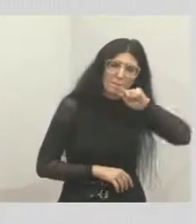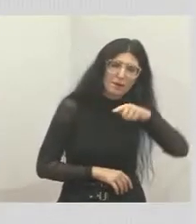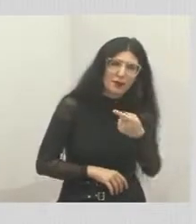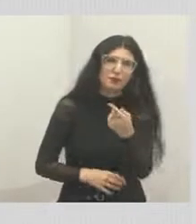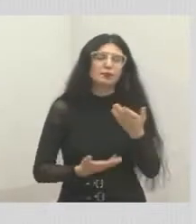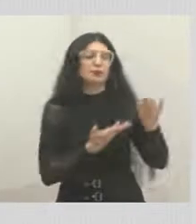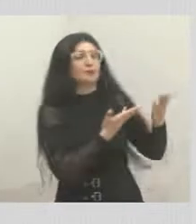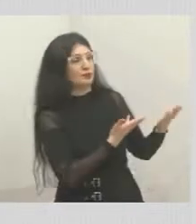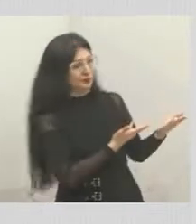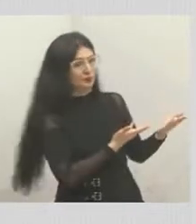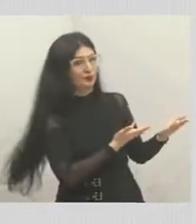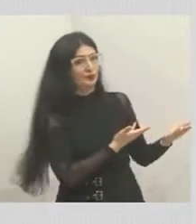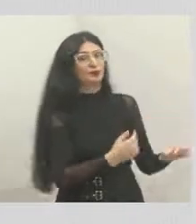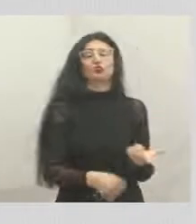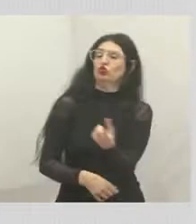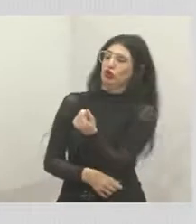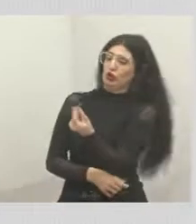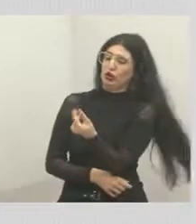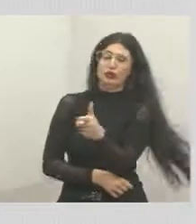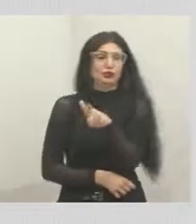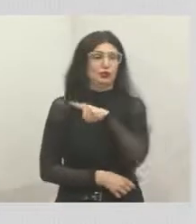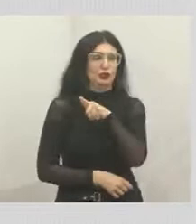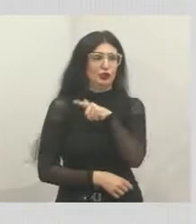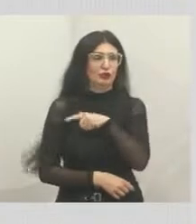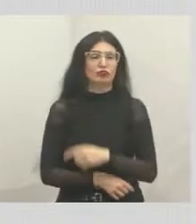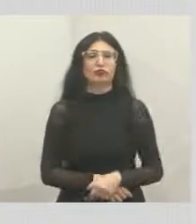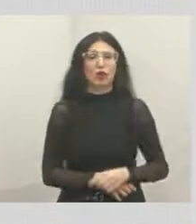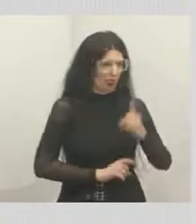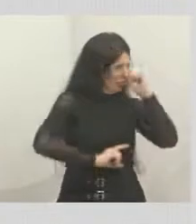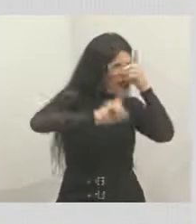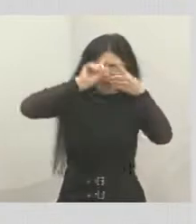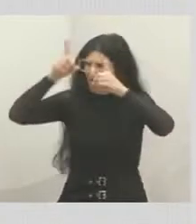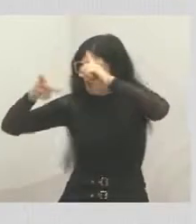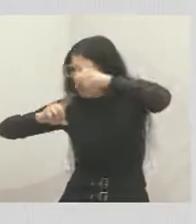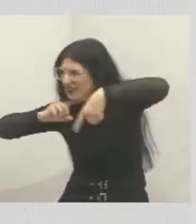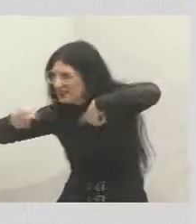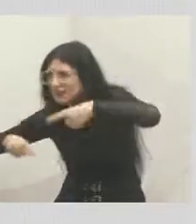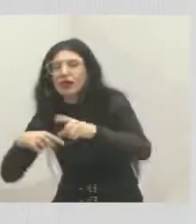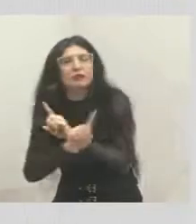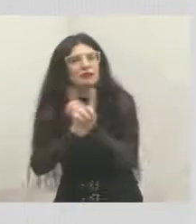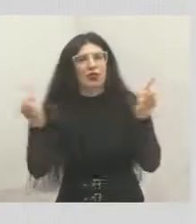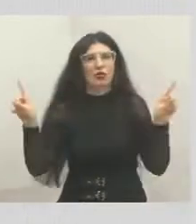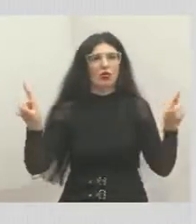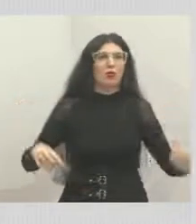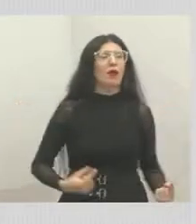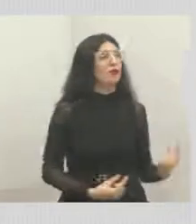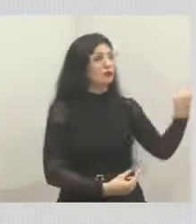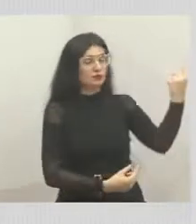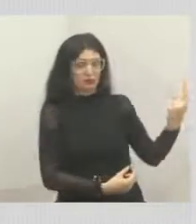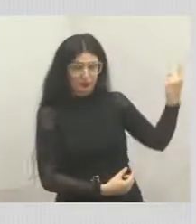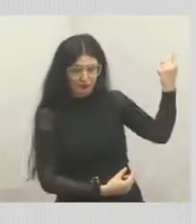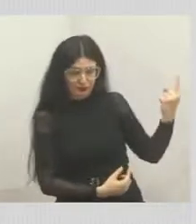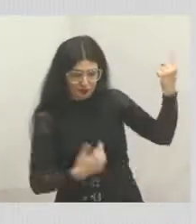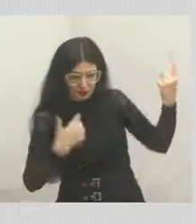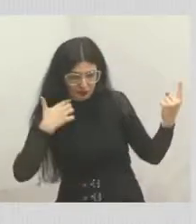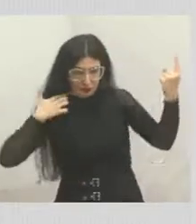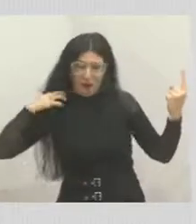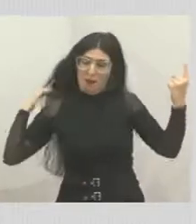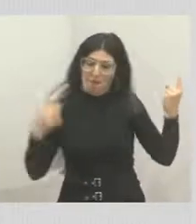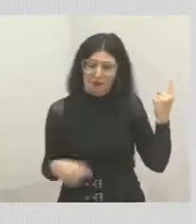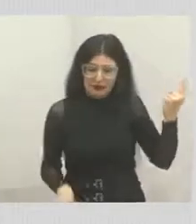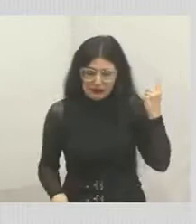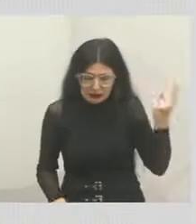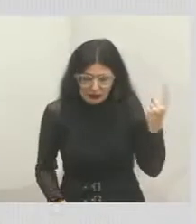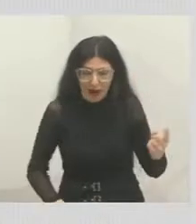6.871.000. Então, só para não ficar ainda a dúvida, quadro acima, restos a pagar,